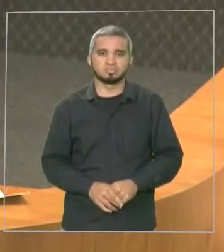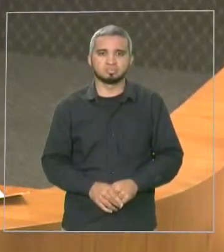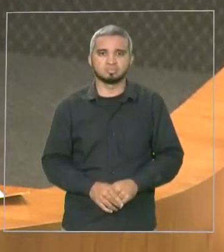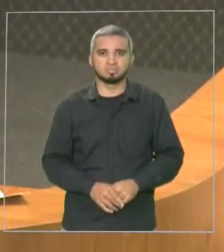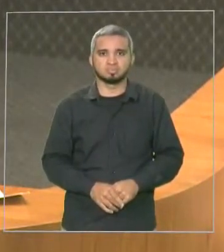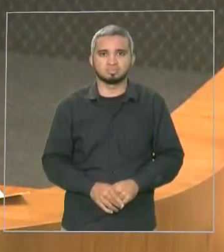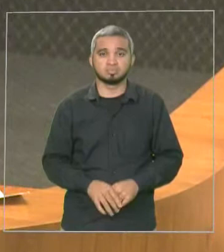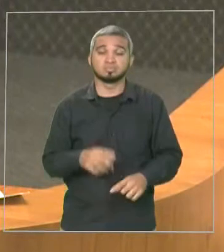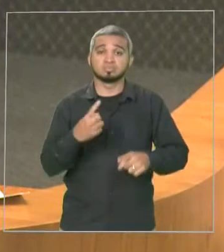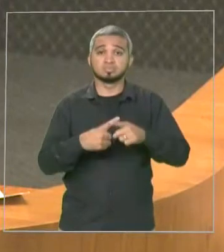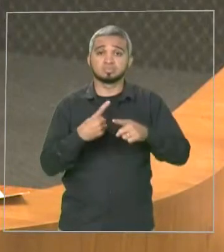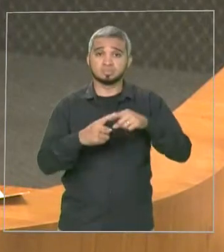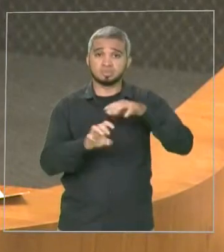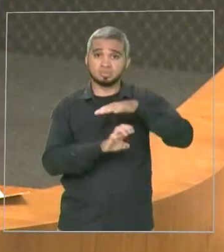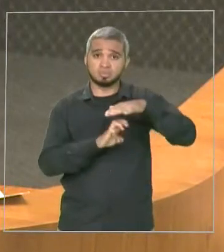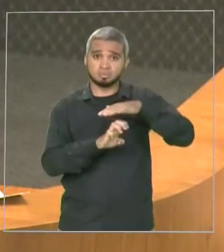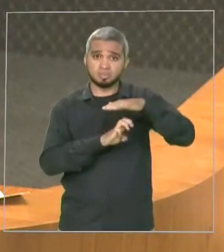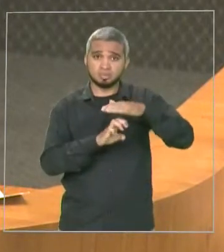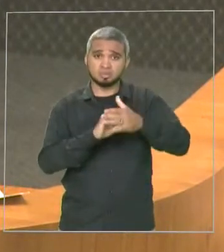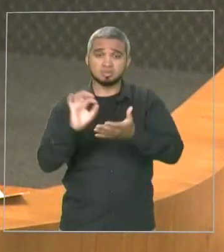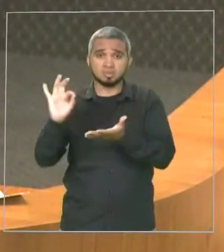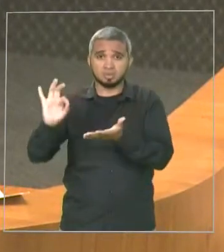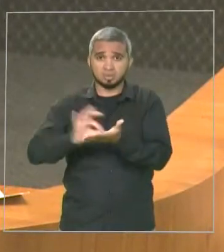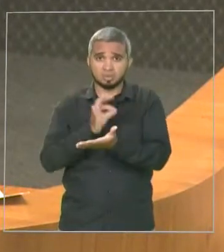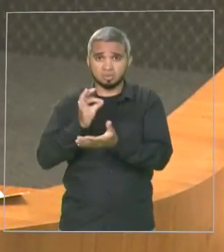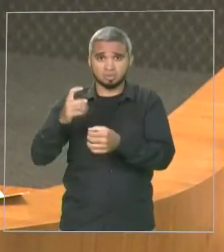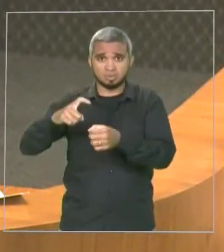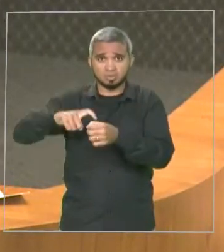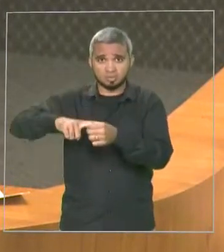atuar como empresa de serviços,